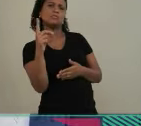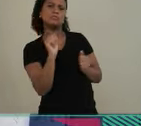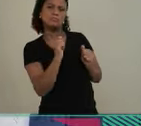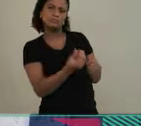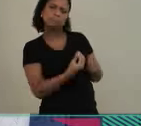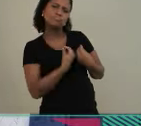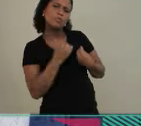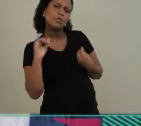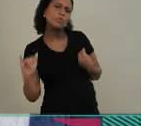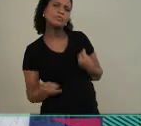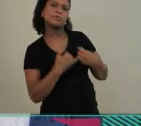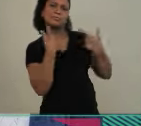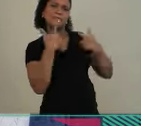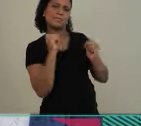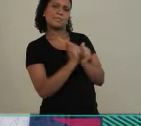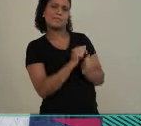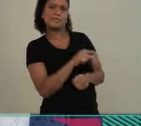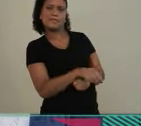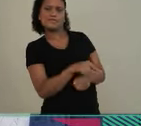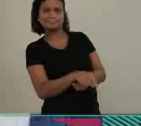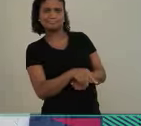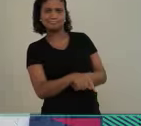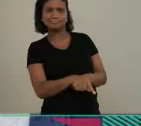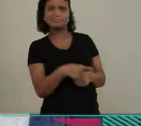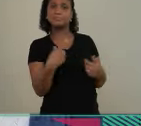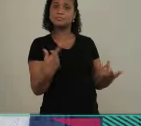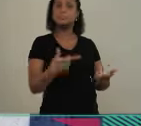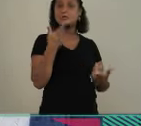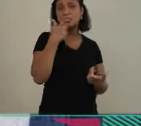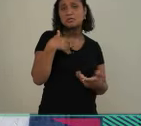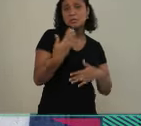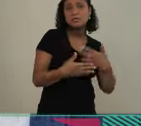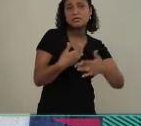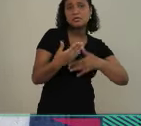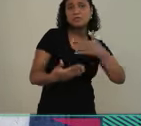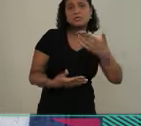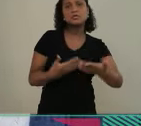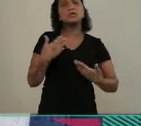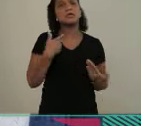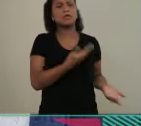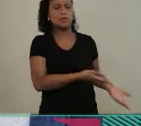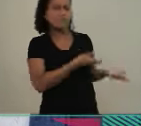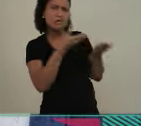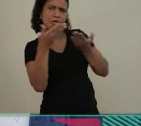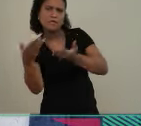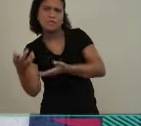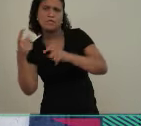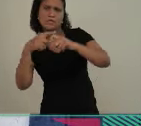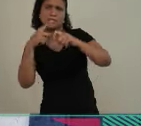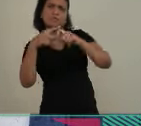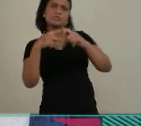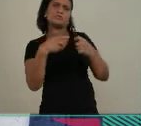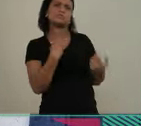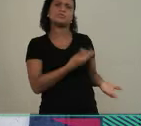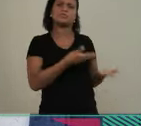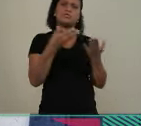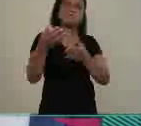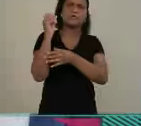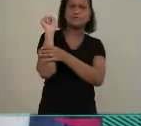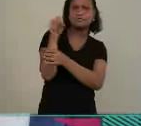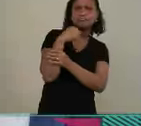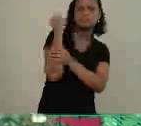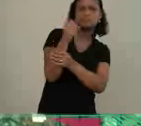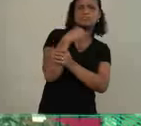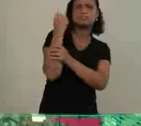pedi para a coordenadora que me desse a oportunidade de trabalhar com ele. E foi isso que aconteceu. Então eu levava ao médico,